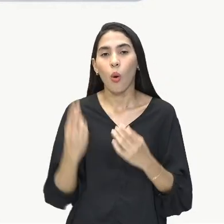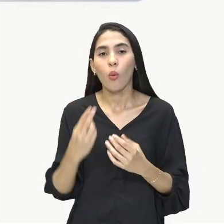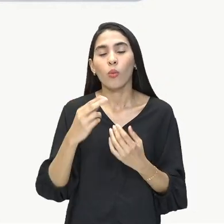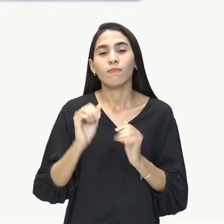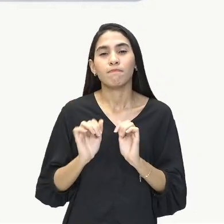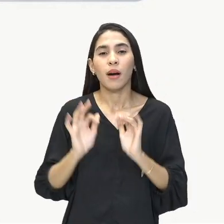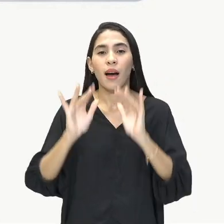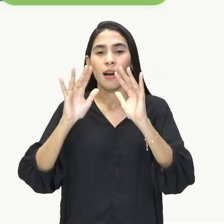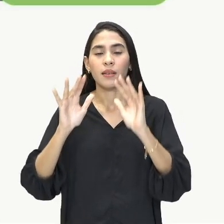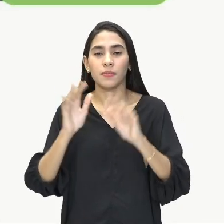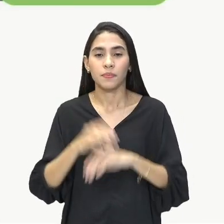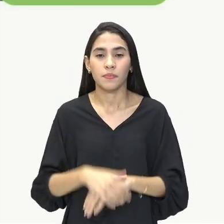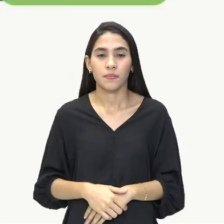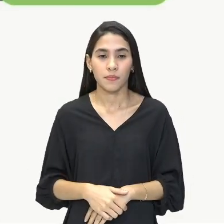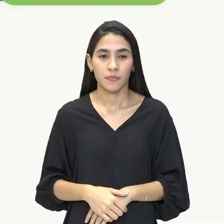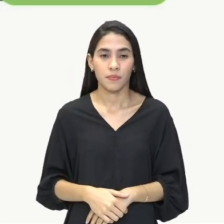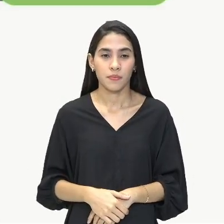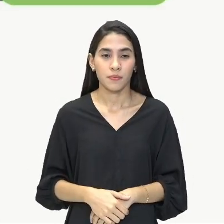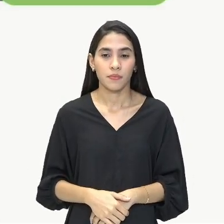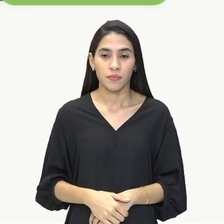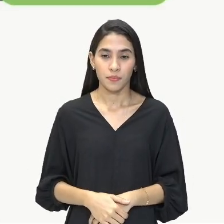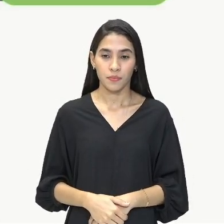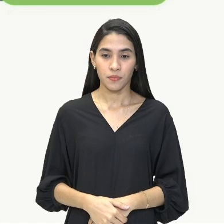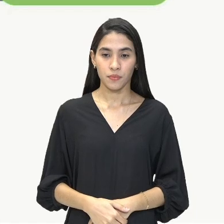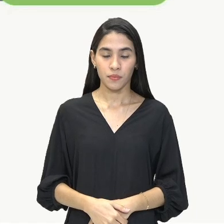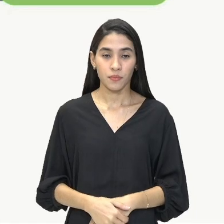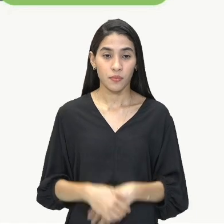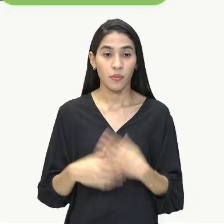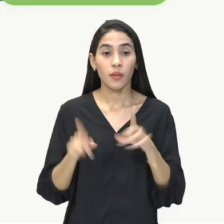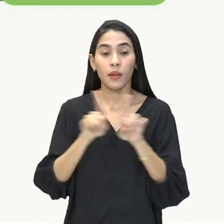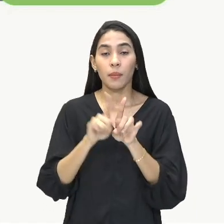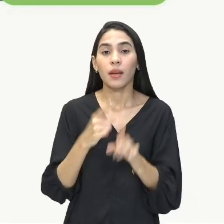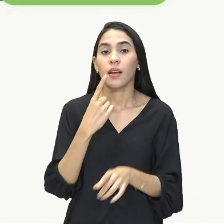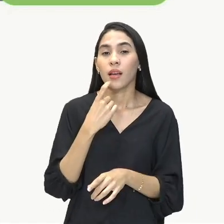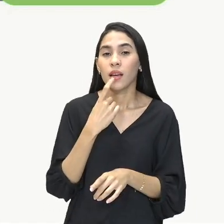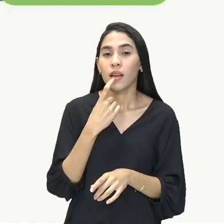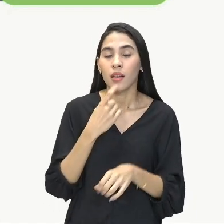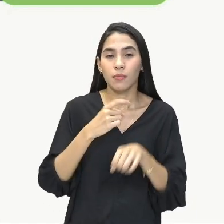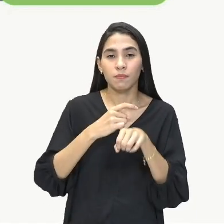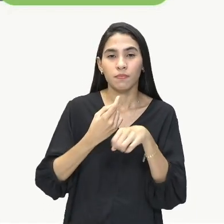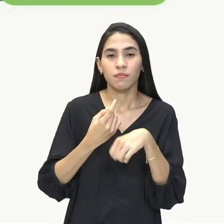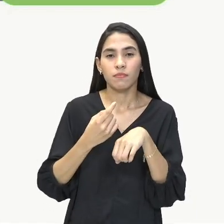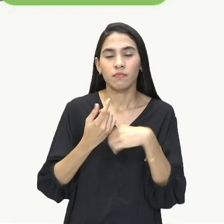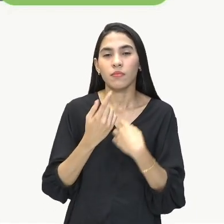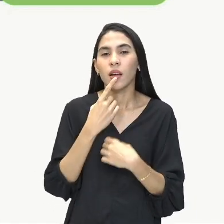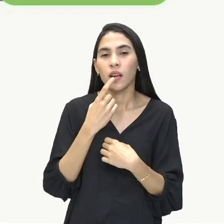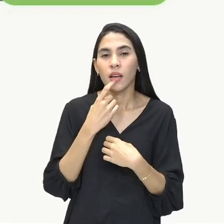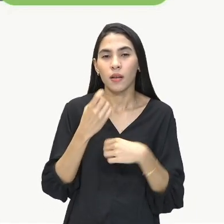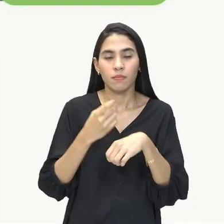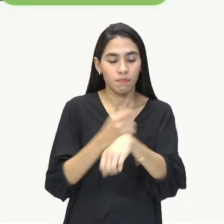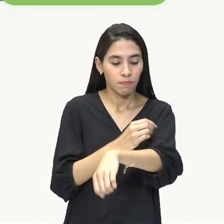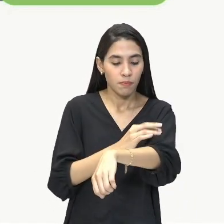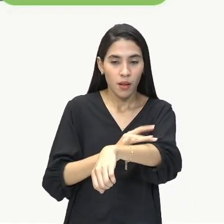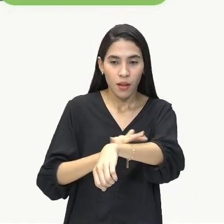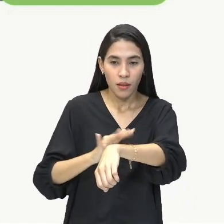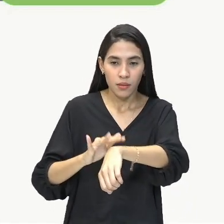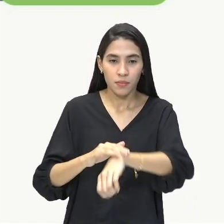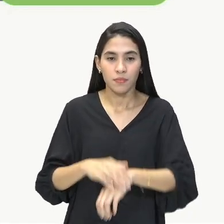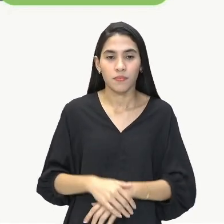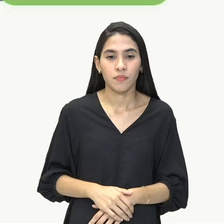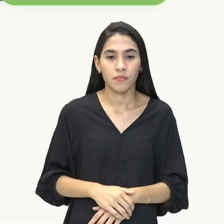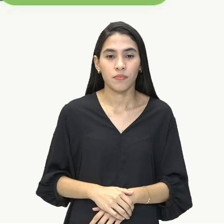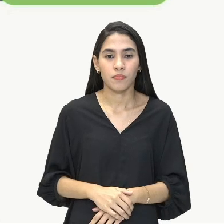ser gasoso. O sangue, ele é do tipo